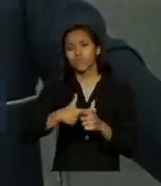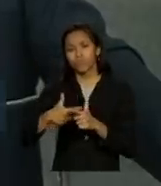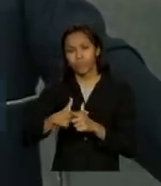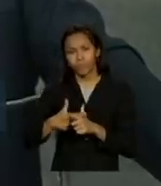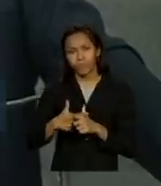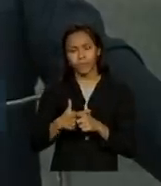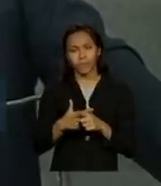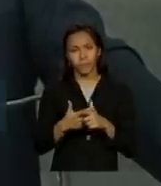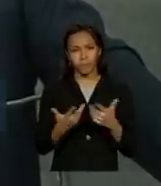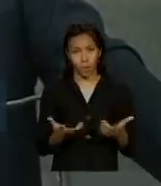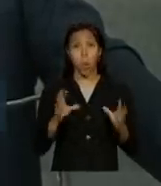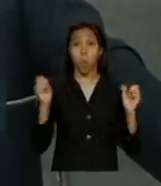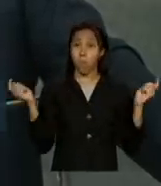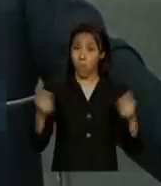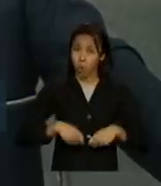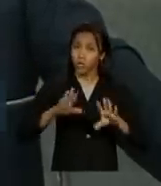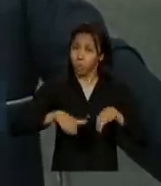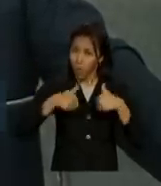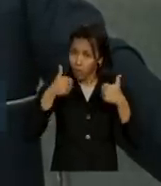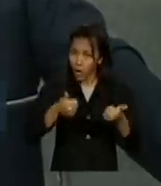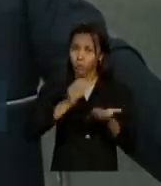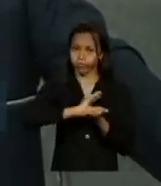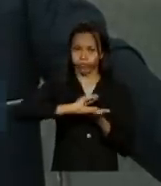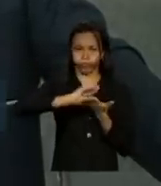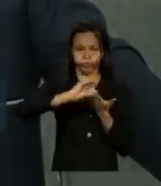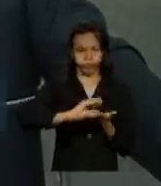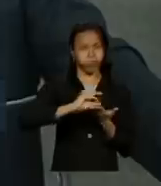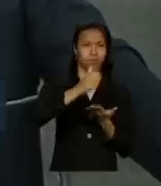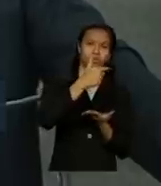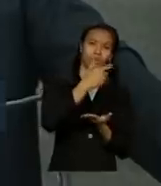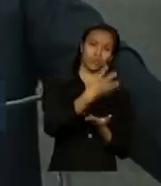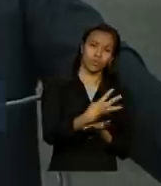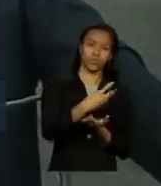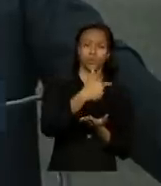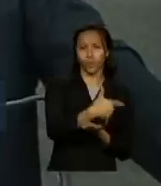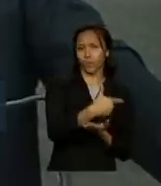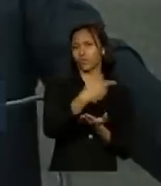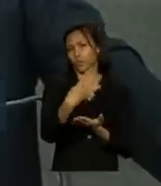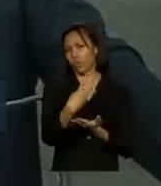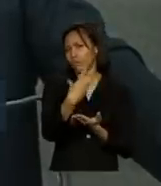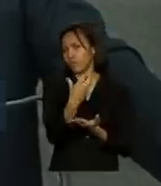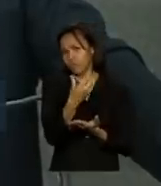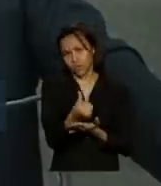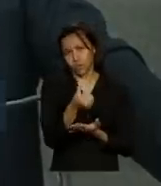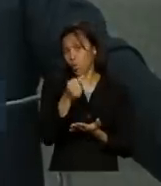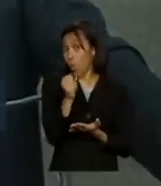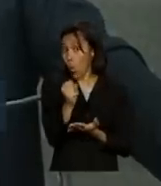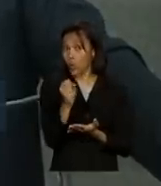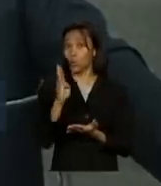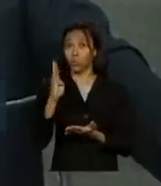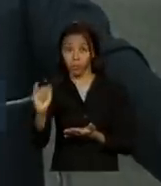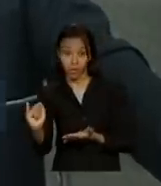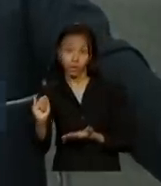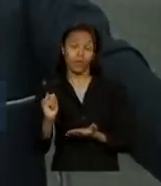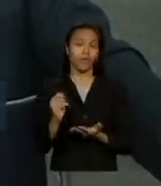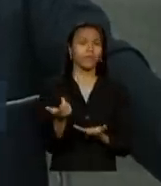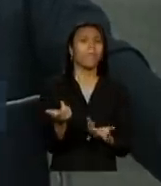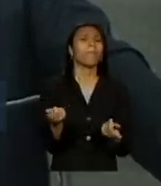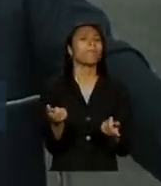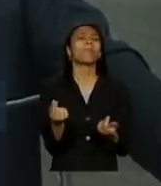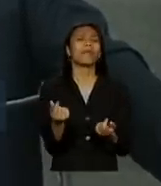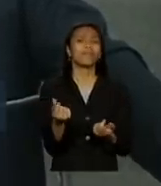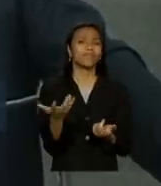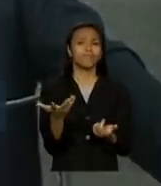então pode melhorar um pouco o investimento 2 4 6 8 bilhões né mas para atender uma demanda